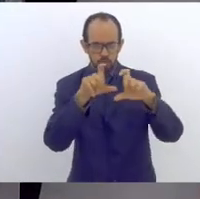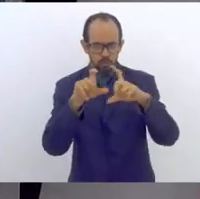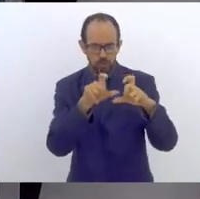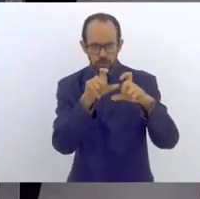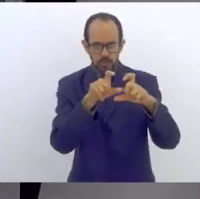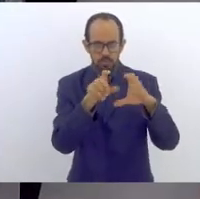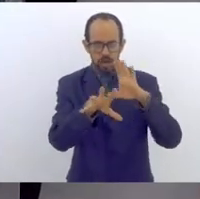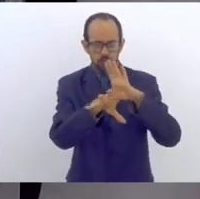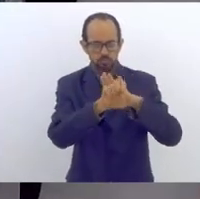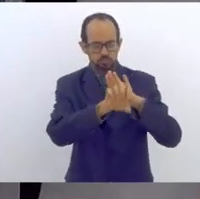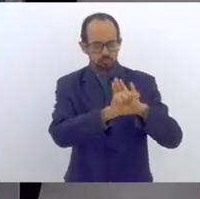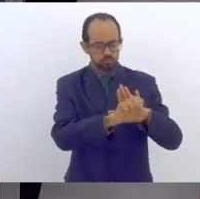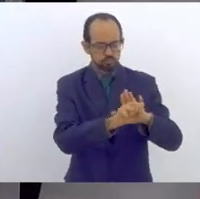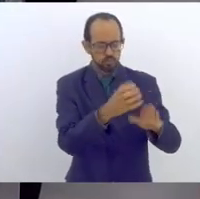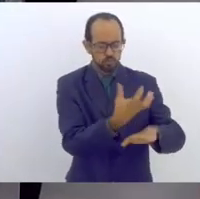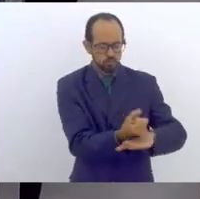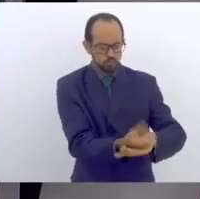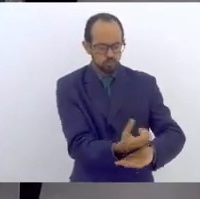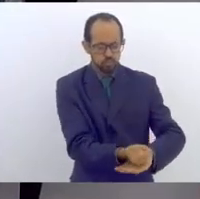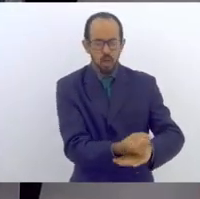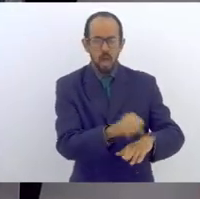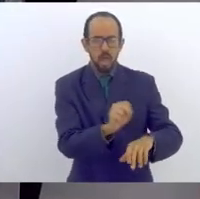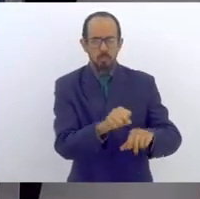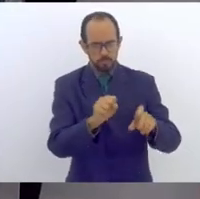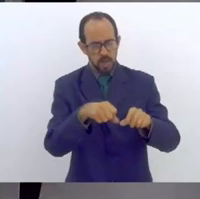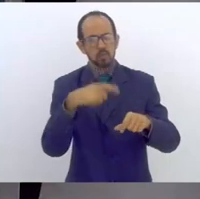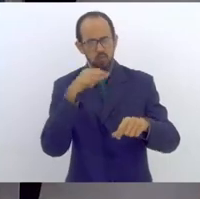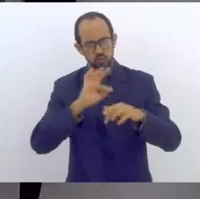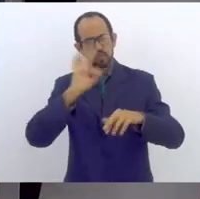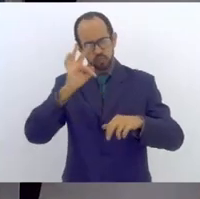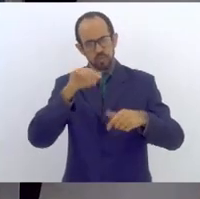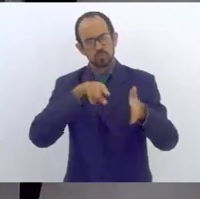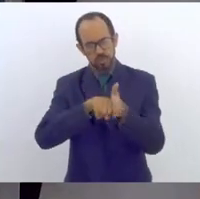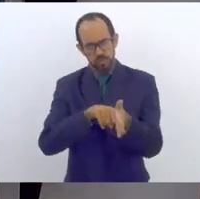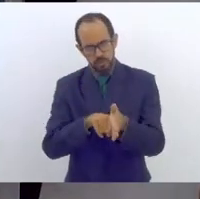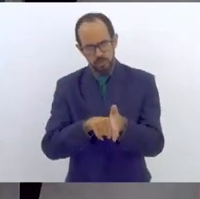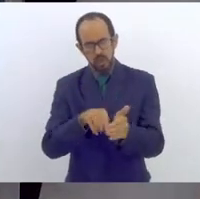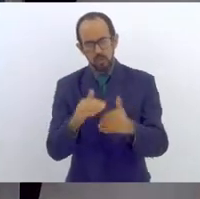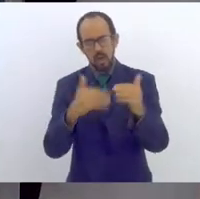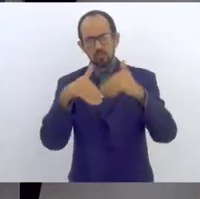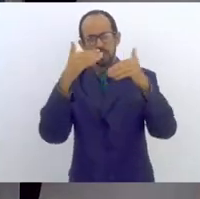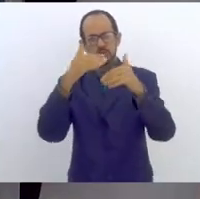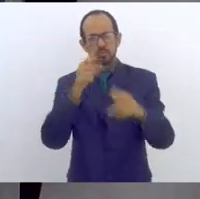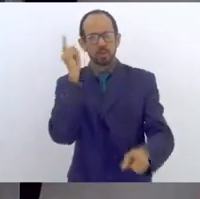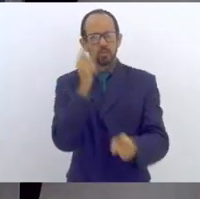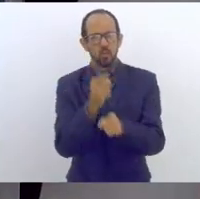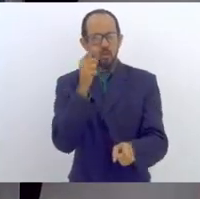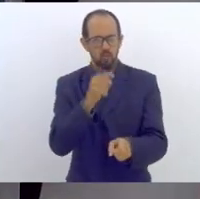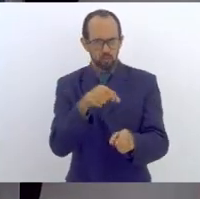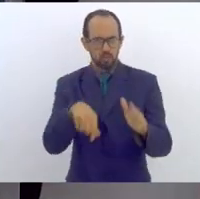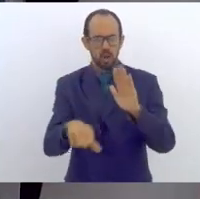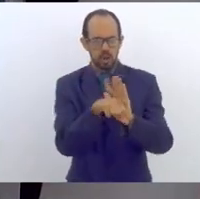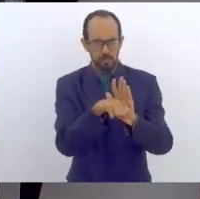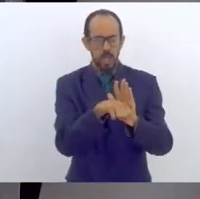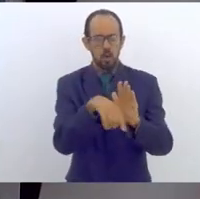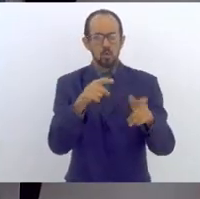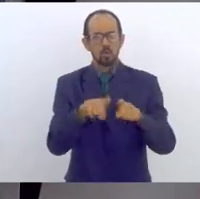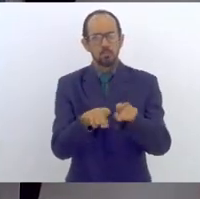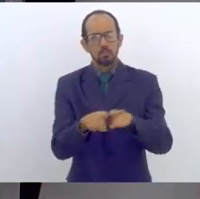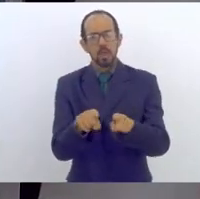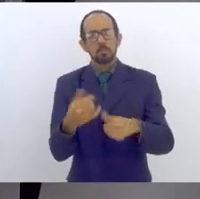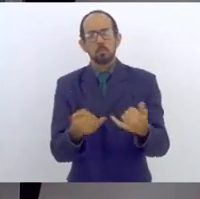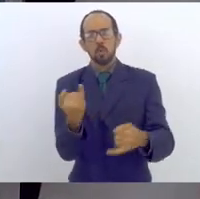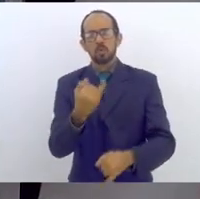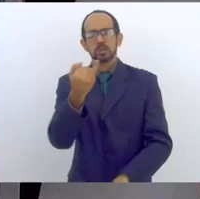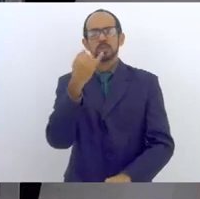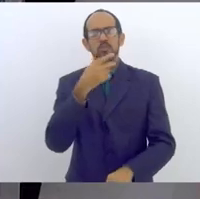o banco de dados para futuras de Pesquisas seria um avanço para identificação criminal é importante também reforçar né a atuação